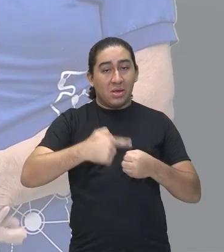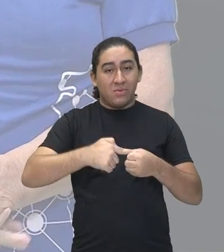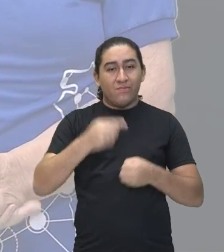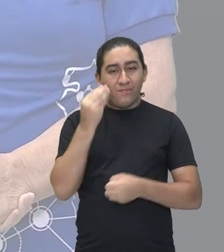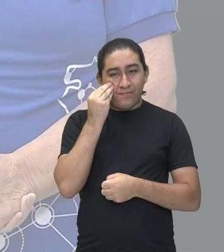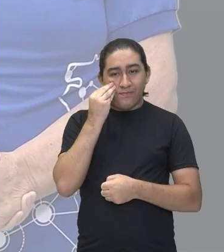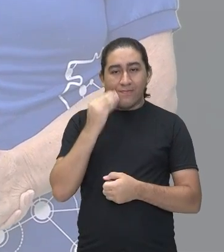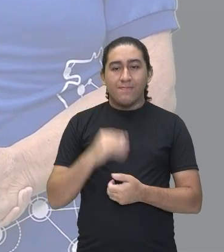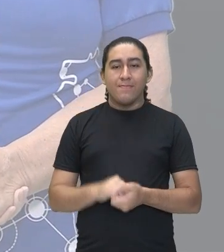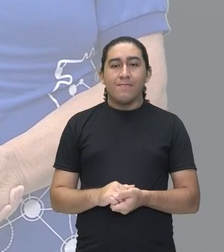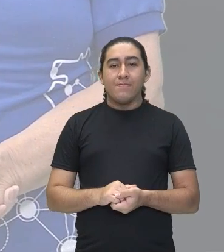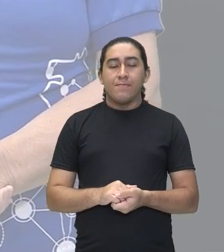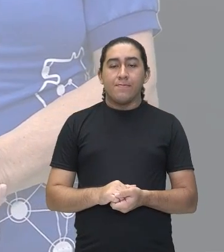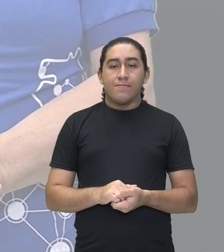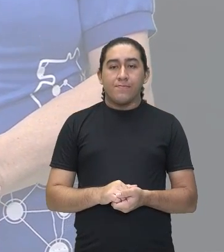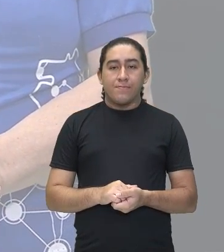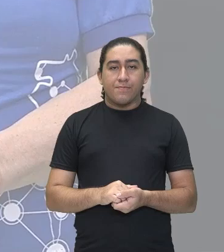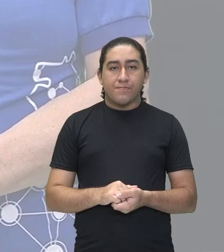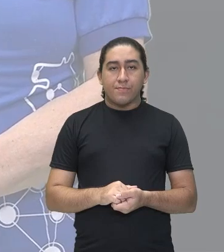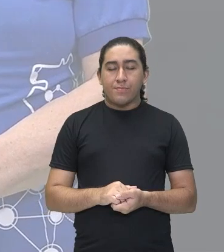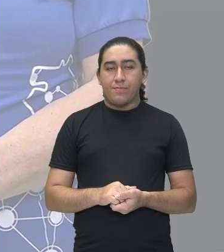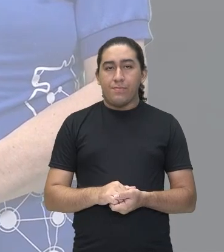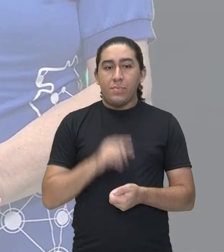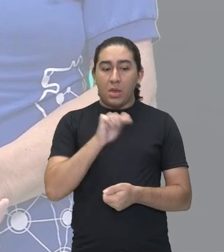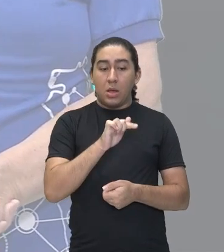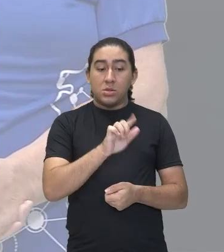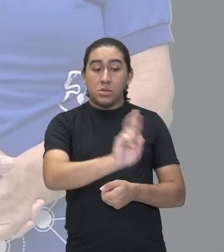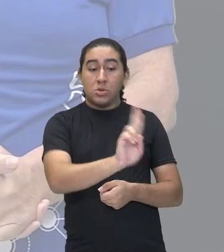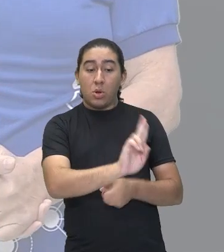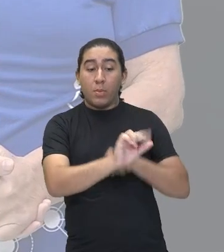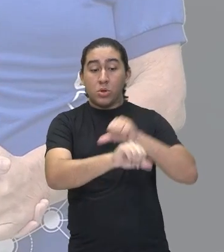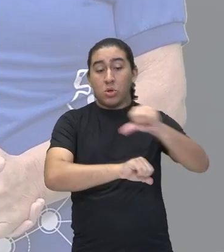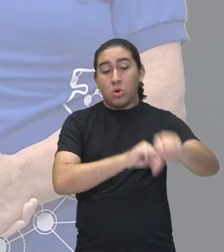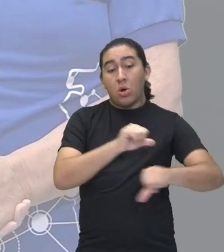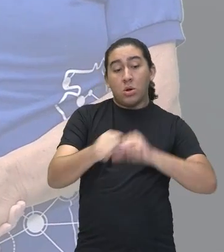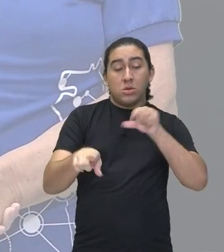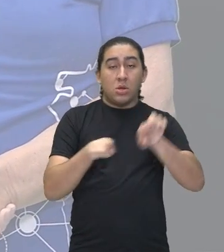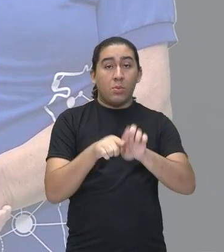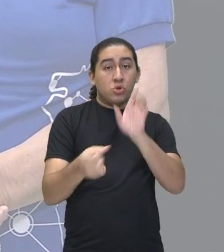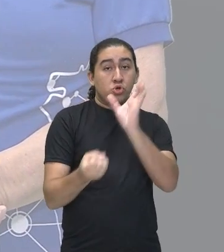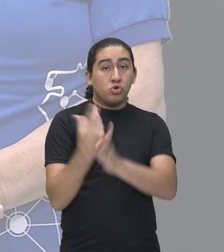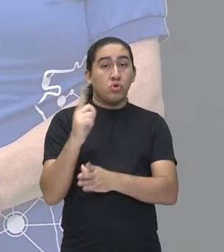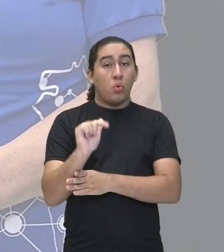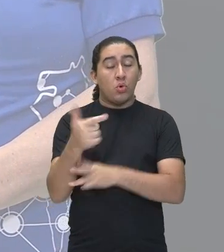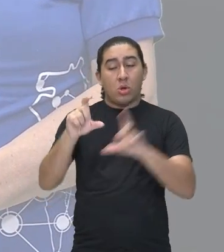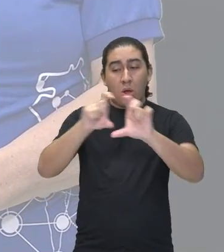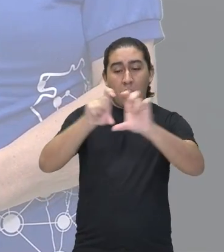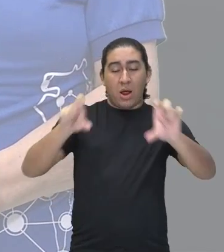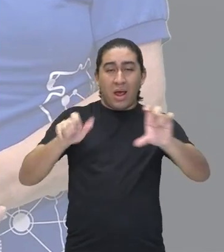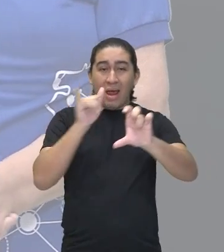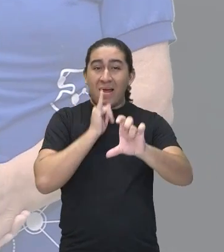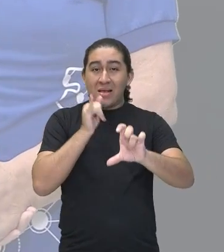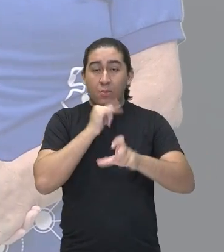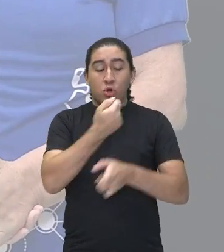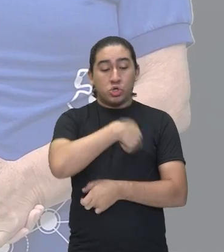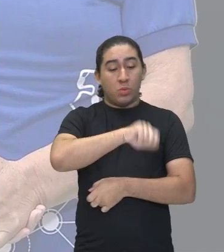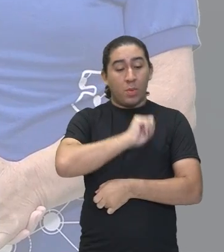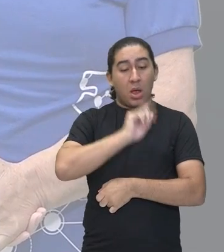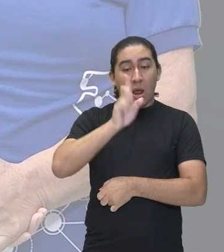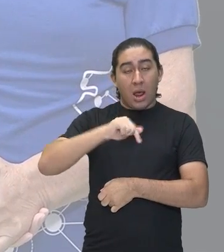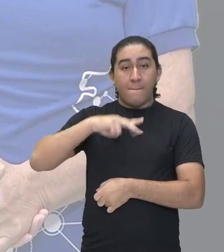mais. Essa troca de nomes surge também em outros trechos, onde Espanha seria Portugal